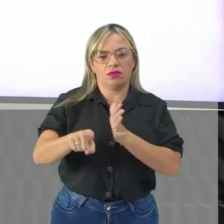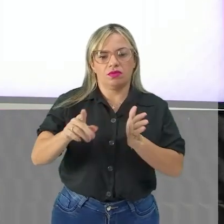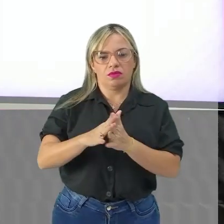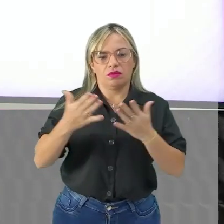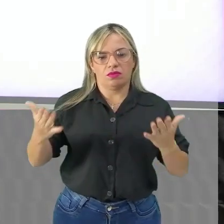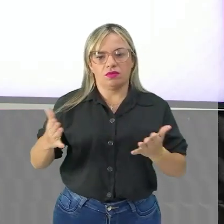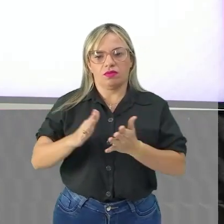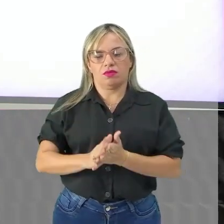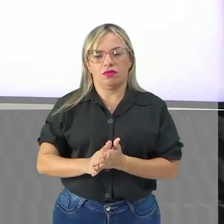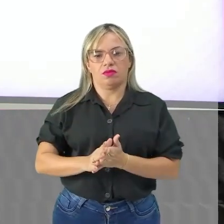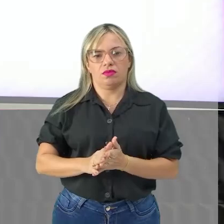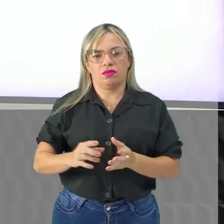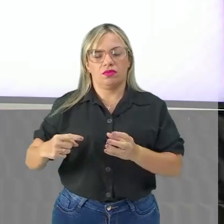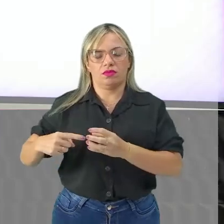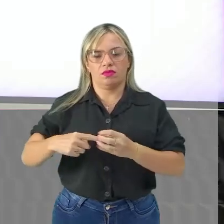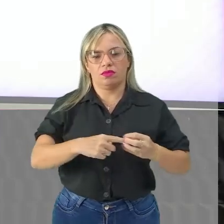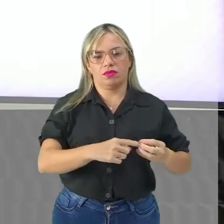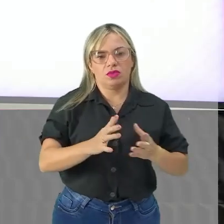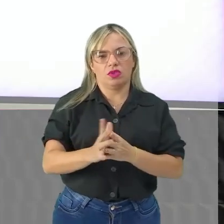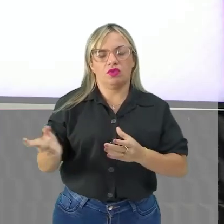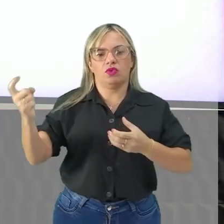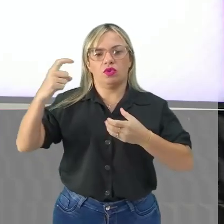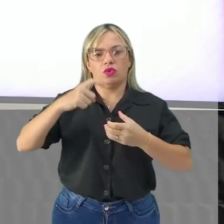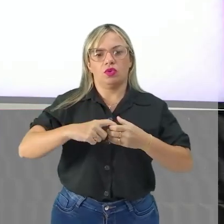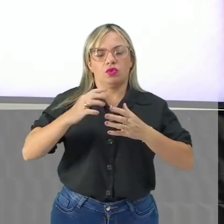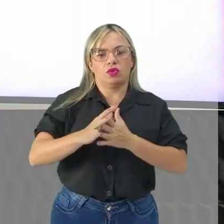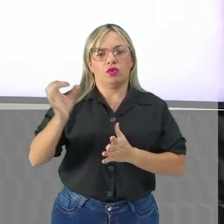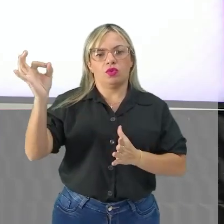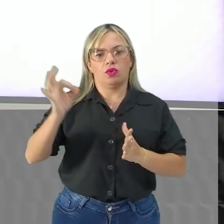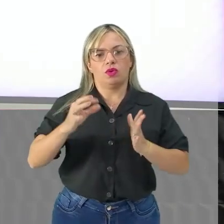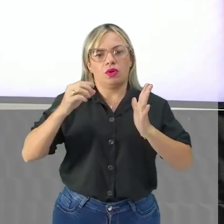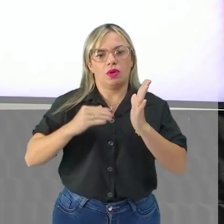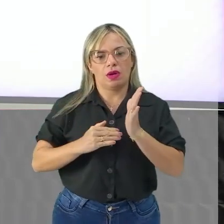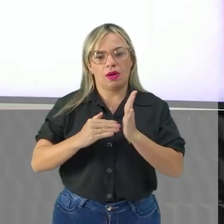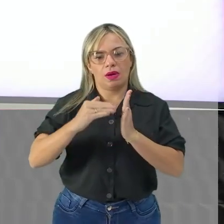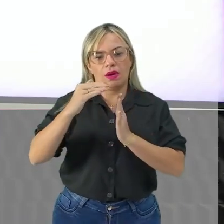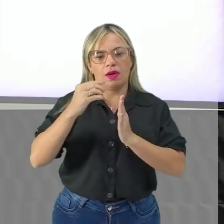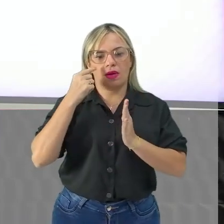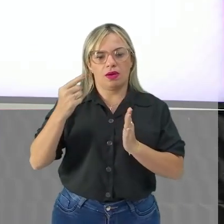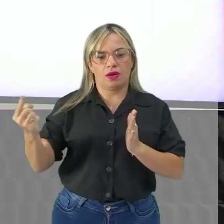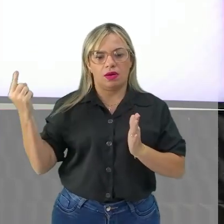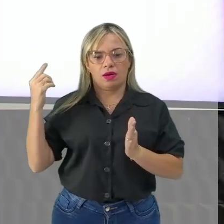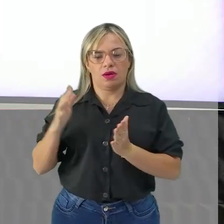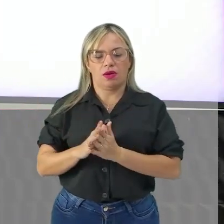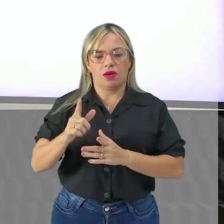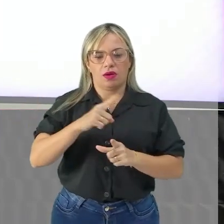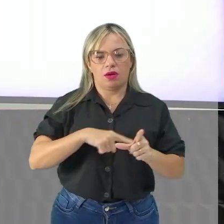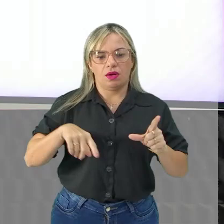uma protozoose reemergente, né? A